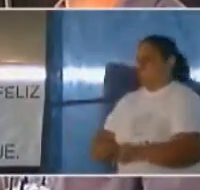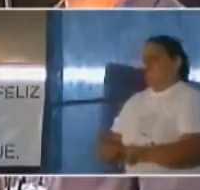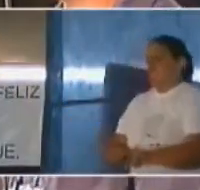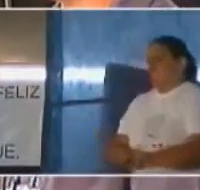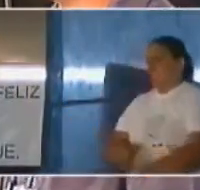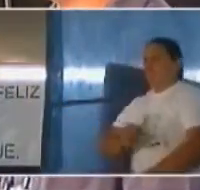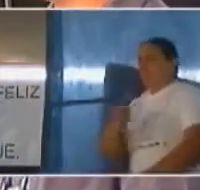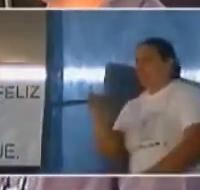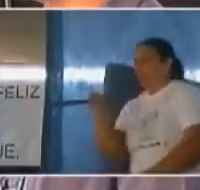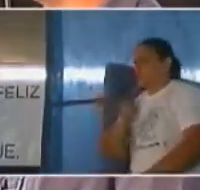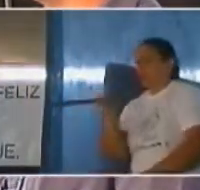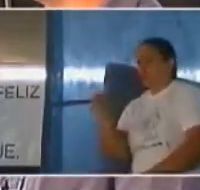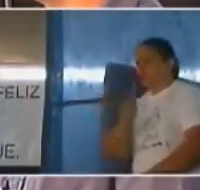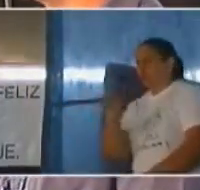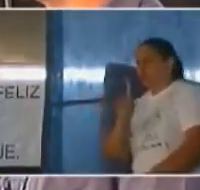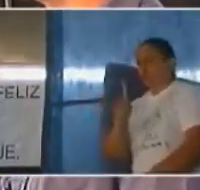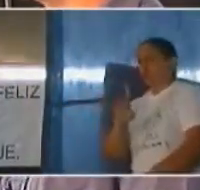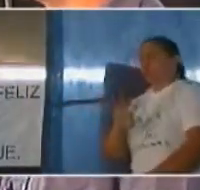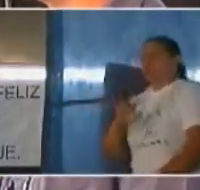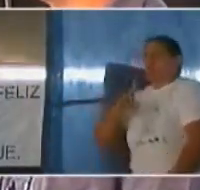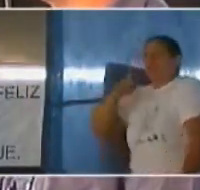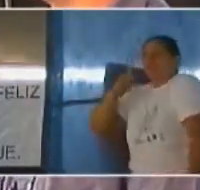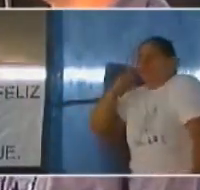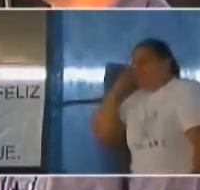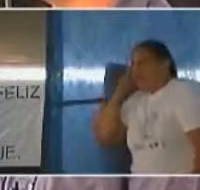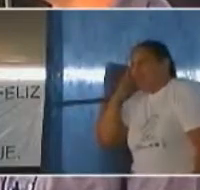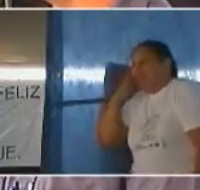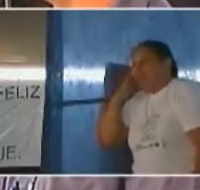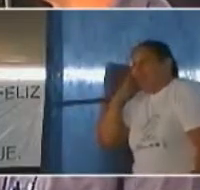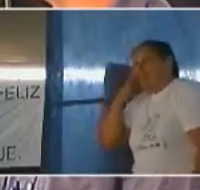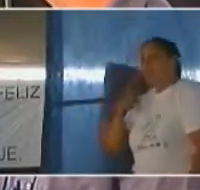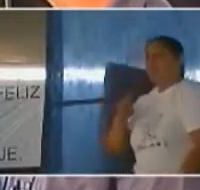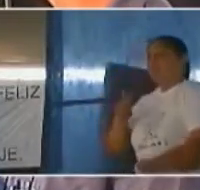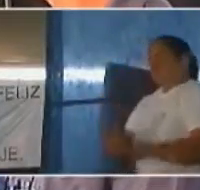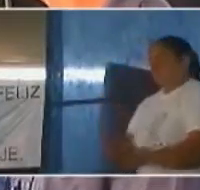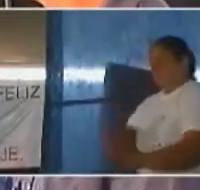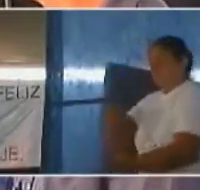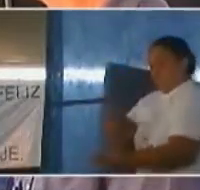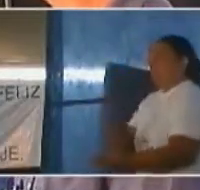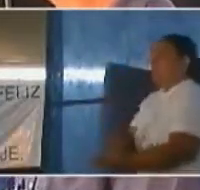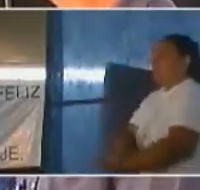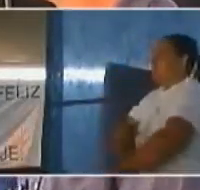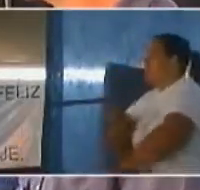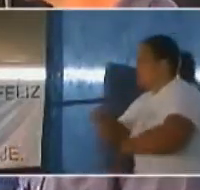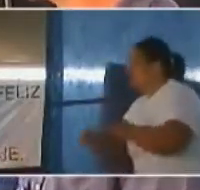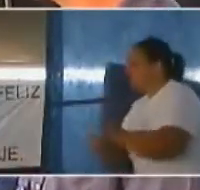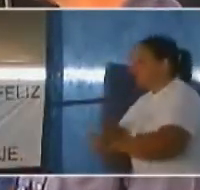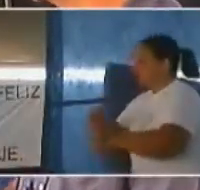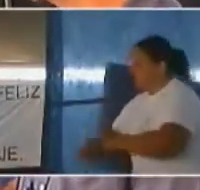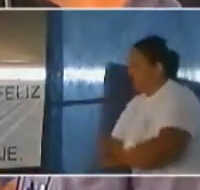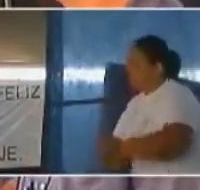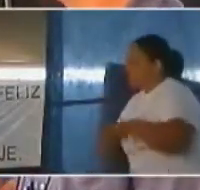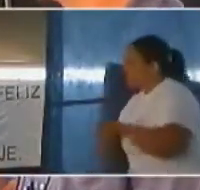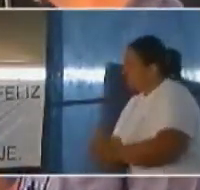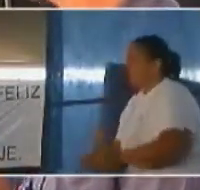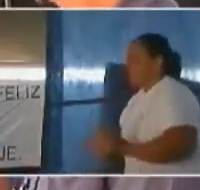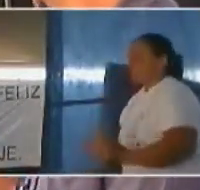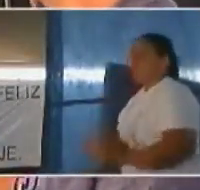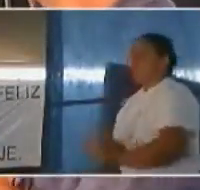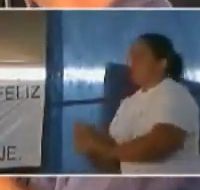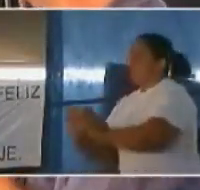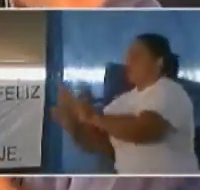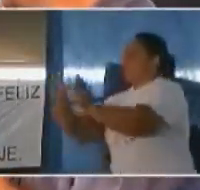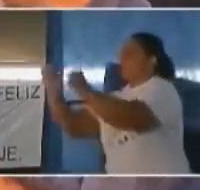vai lembrar da palavra de Deus quando a gente só precisa. A gente vai estar fazendo o bem a todo dia e levando isso adiante.